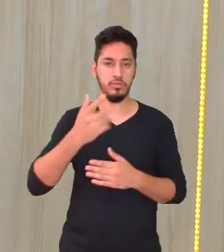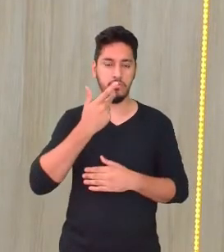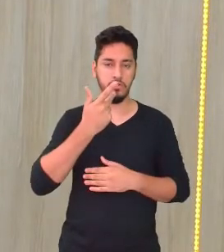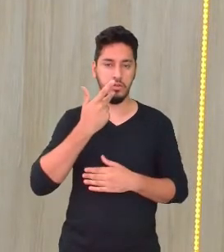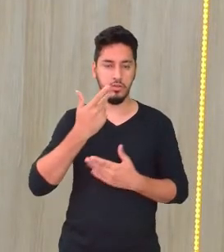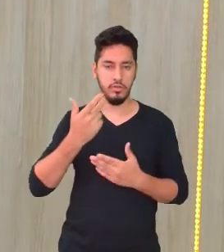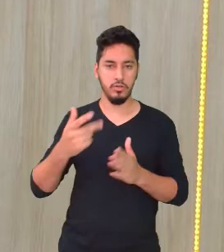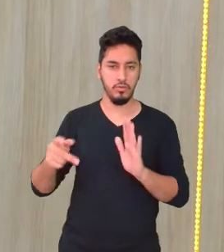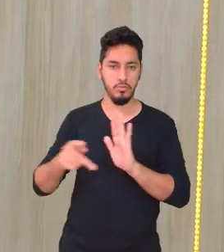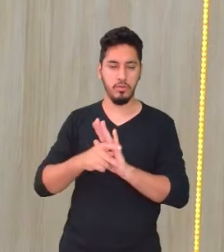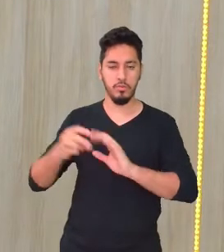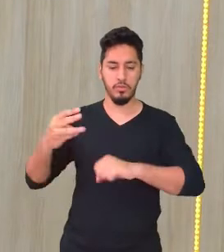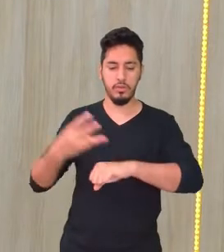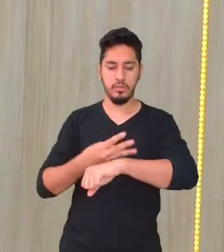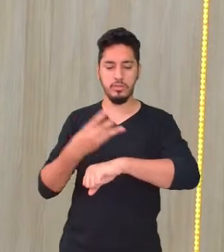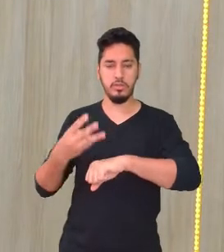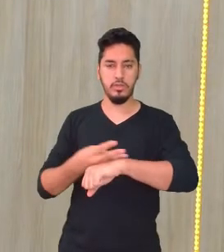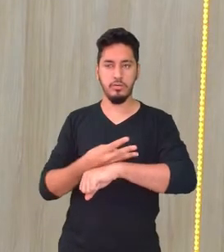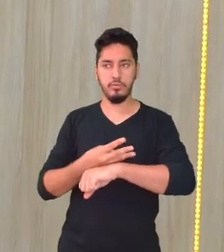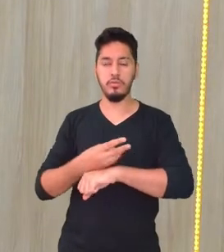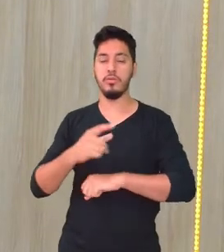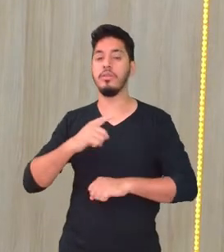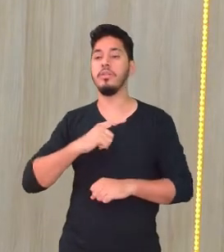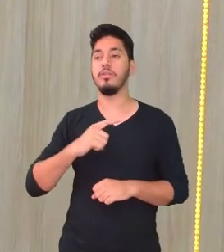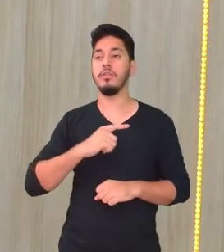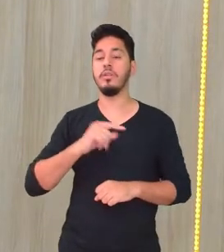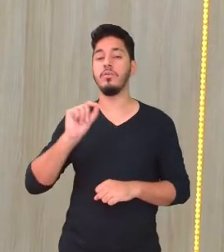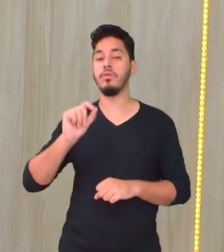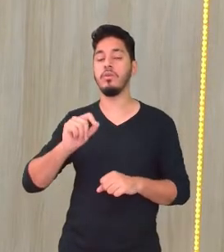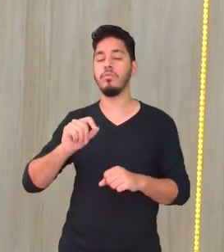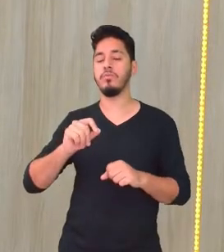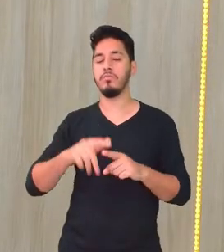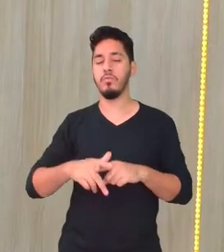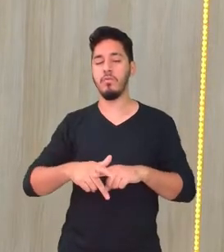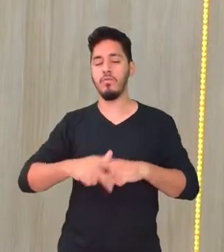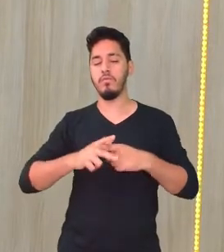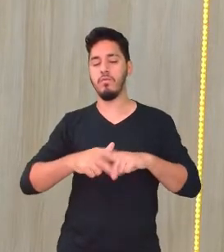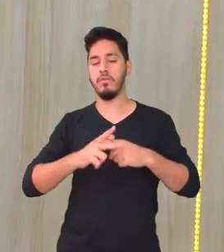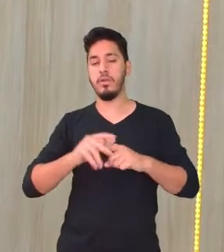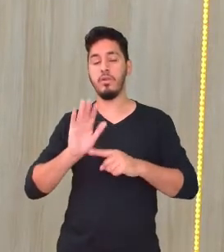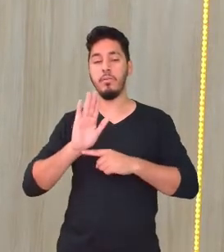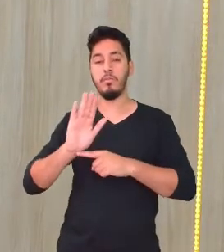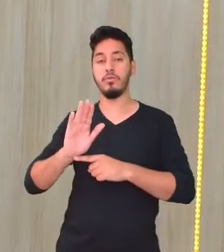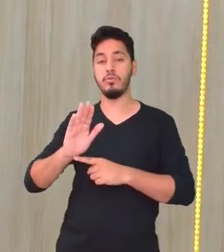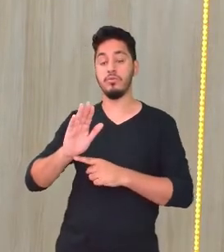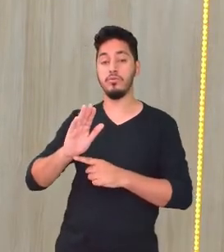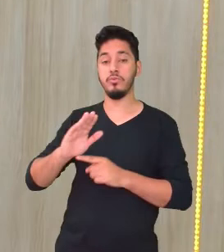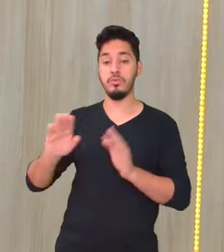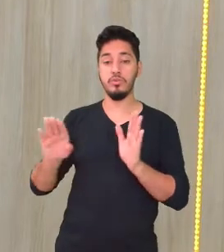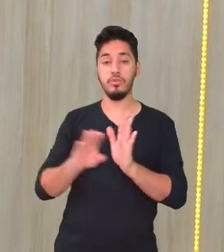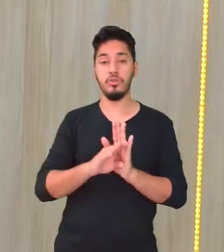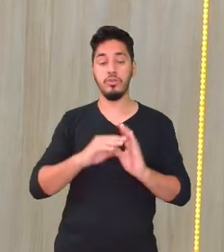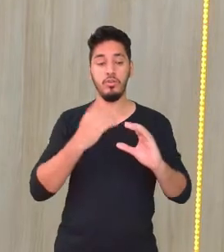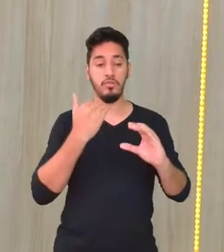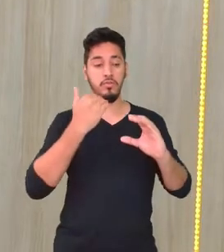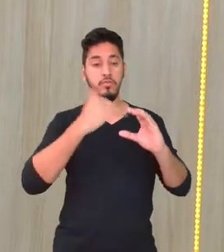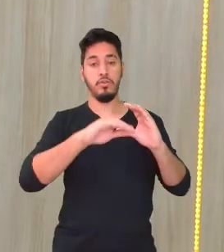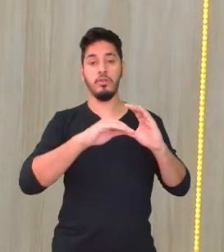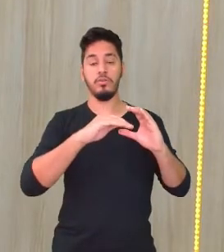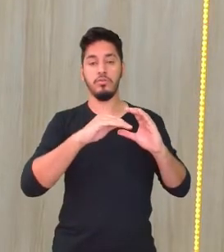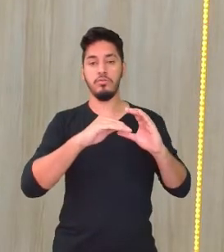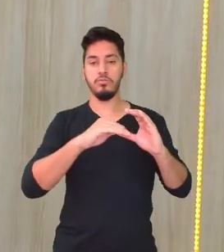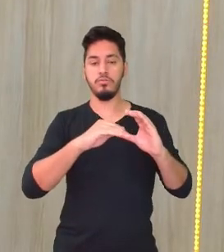o próprio WhatsApp, né, ele tem uma ferramenta que ele mostra, por exemplo, quando uma mensagem ela é encaminhada com